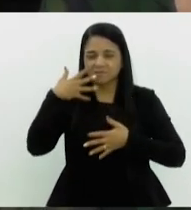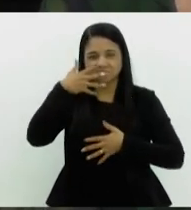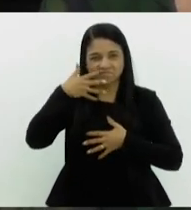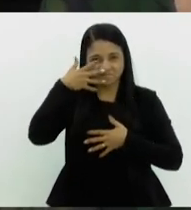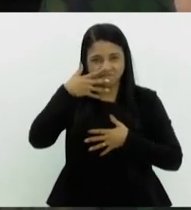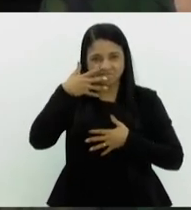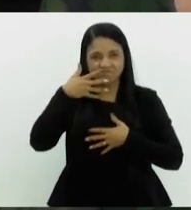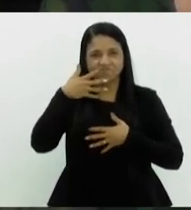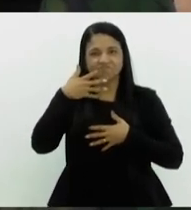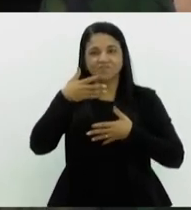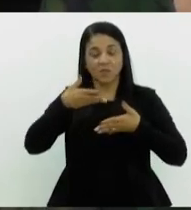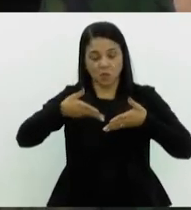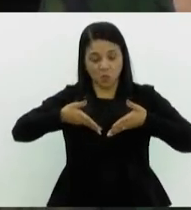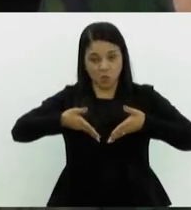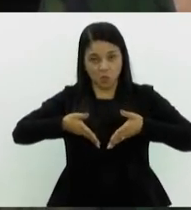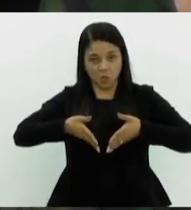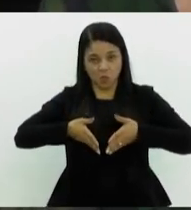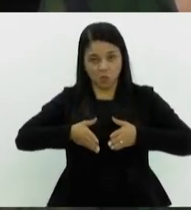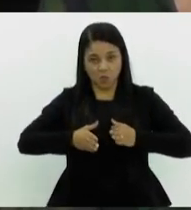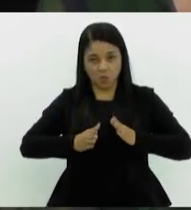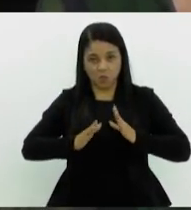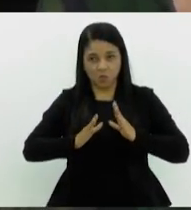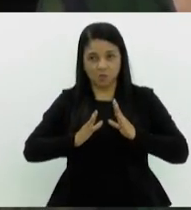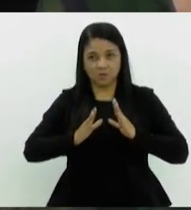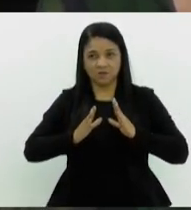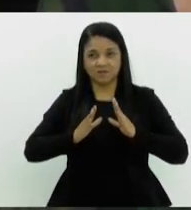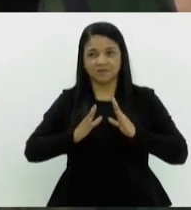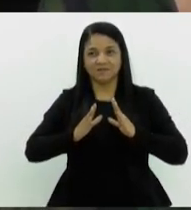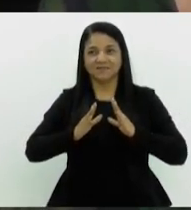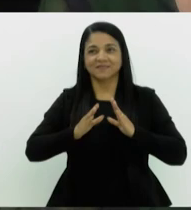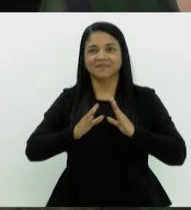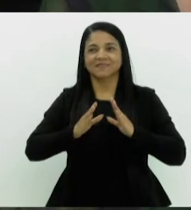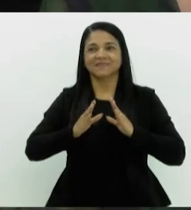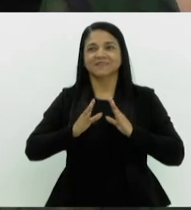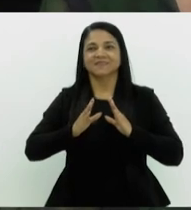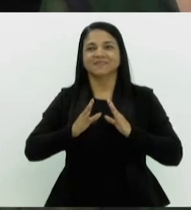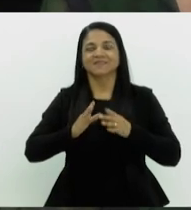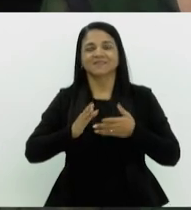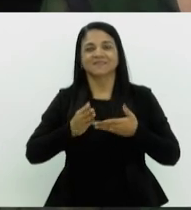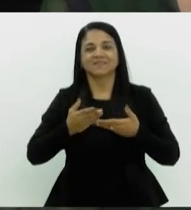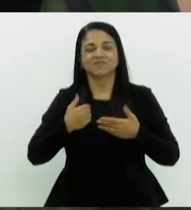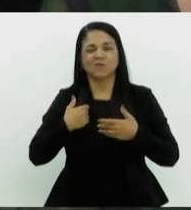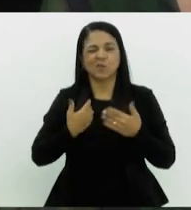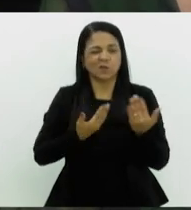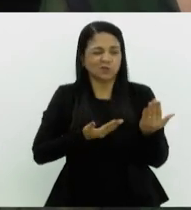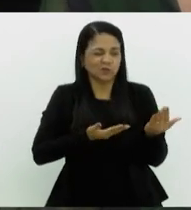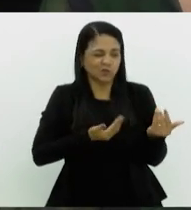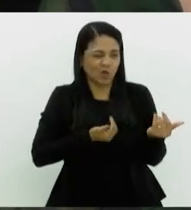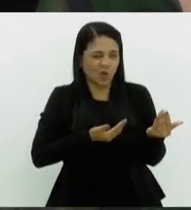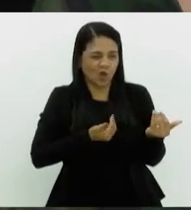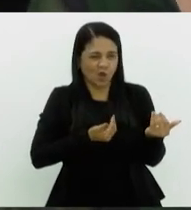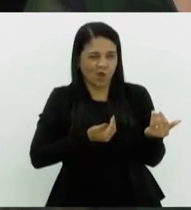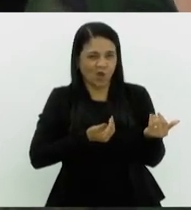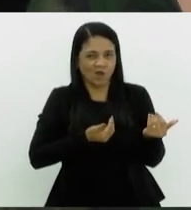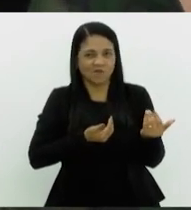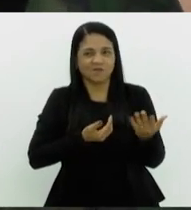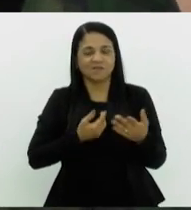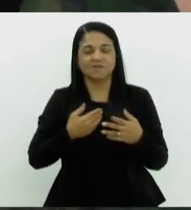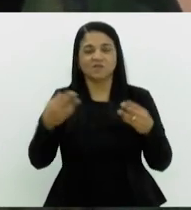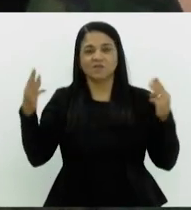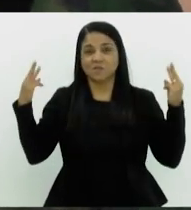tendo origem na caserna, né, nós, quando eu era jovem, né, oficial da